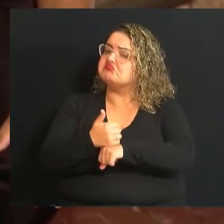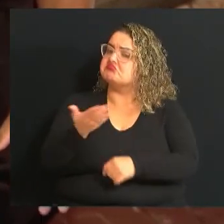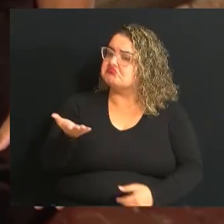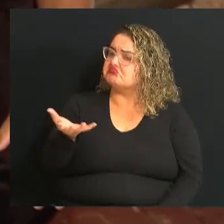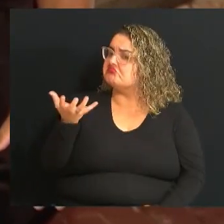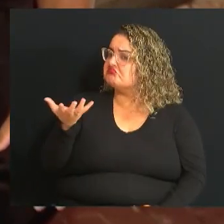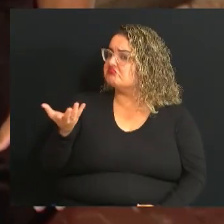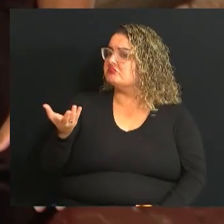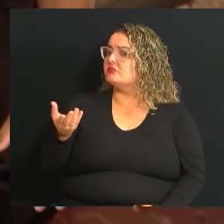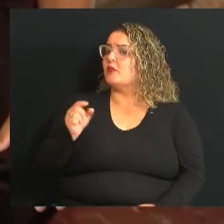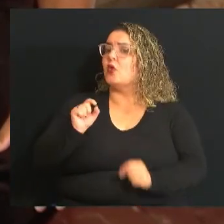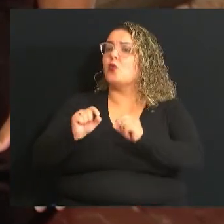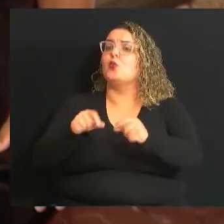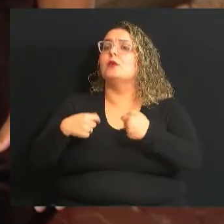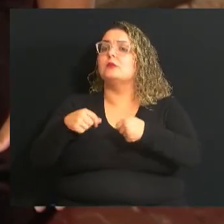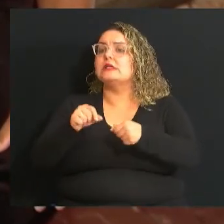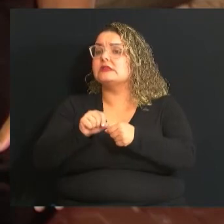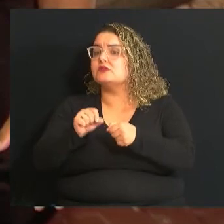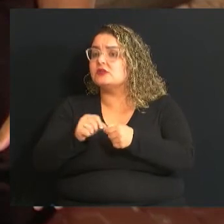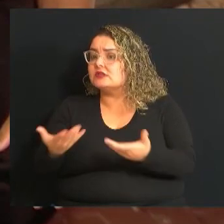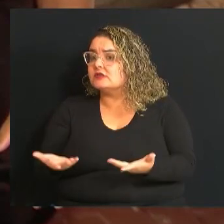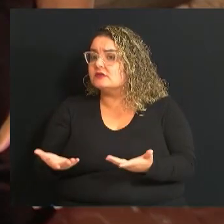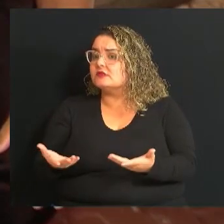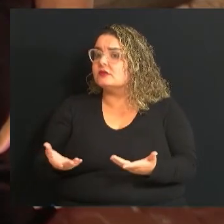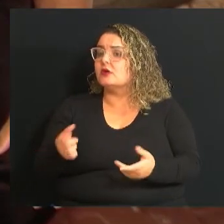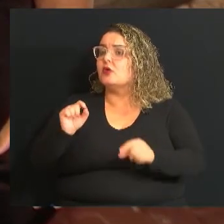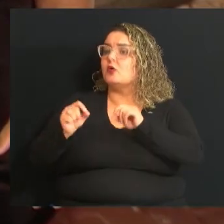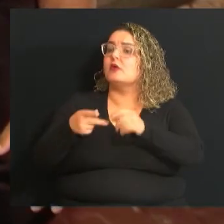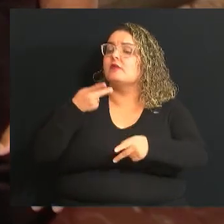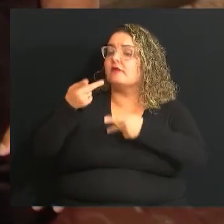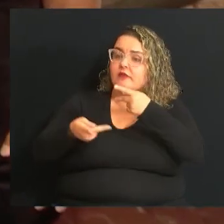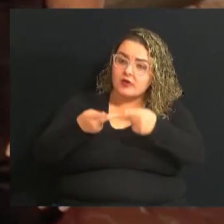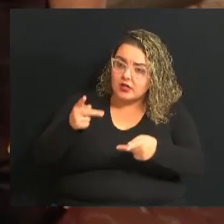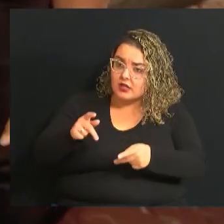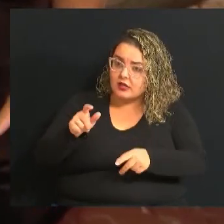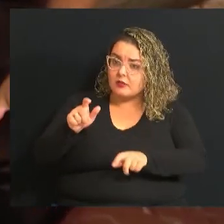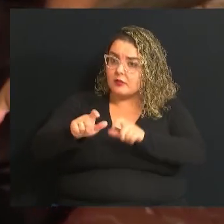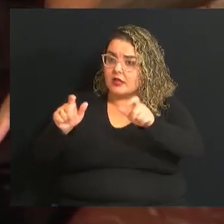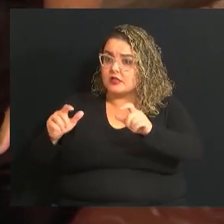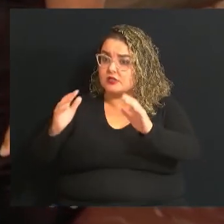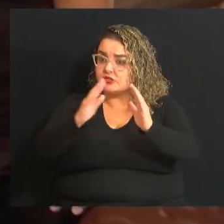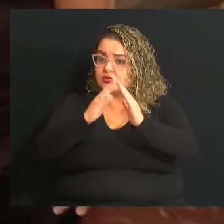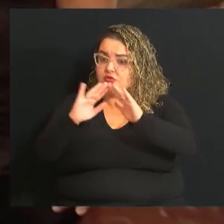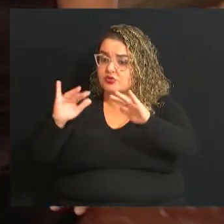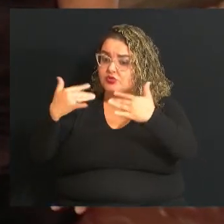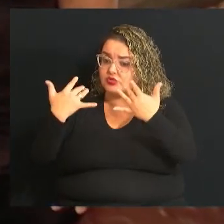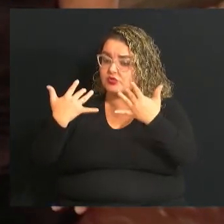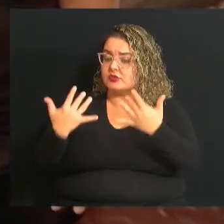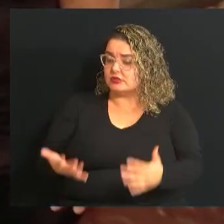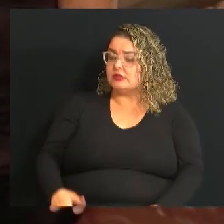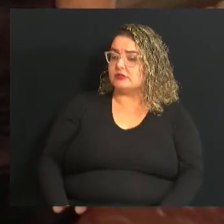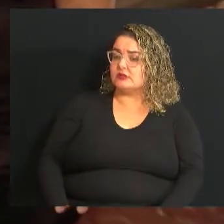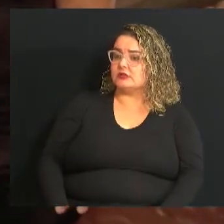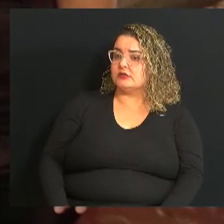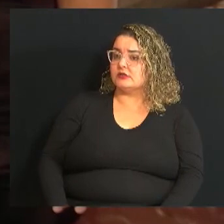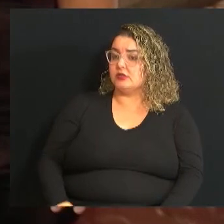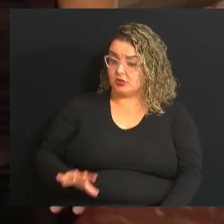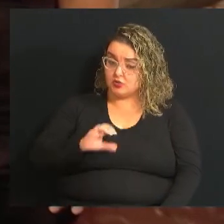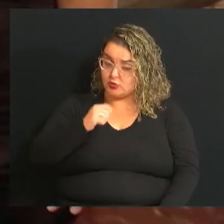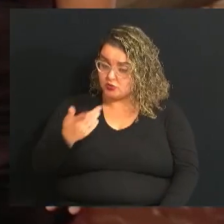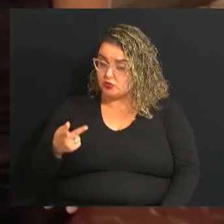temos entendimentos nas quais o consumidor ele tem que se atentar a algumas observações. Se